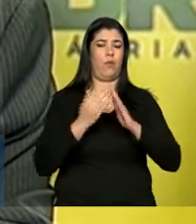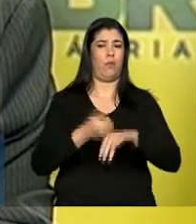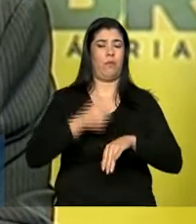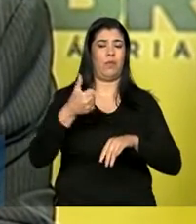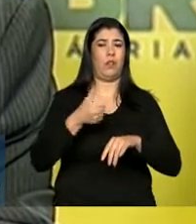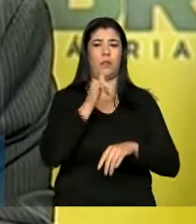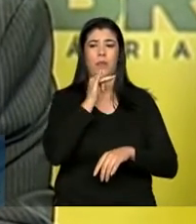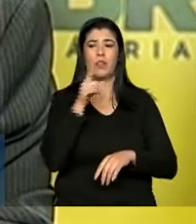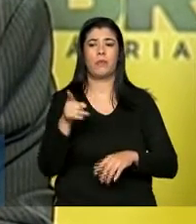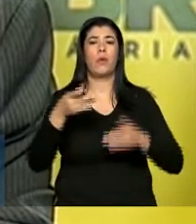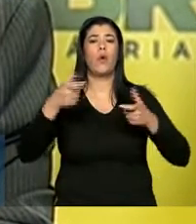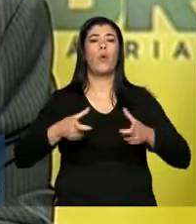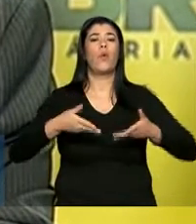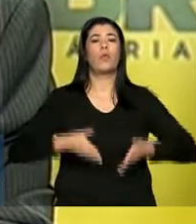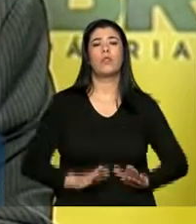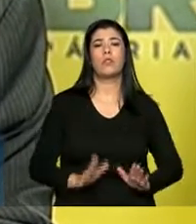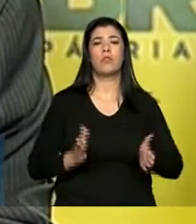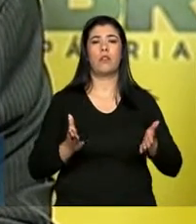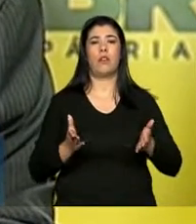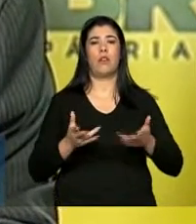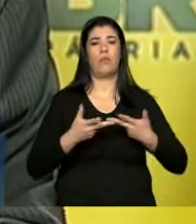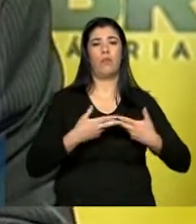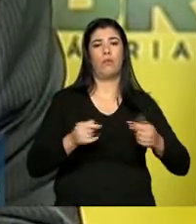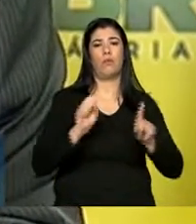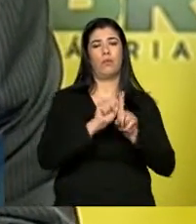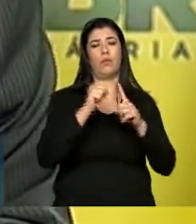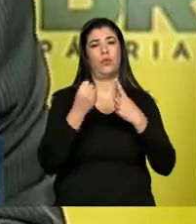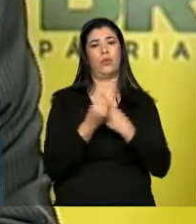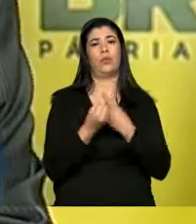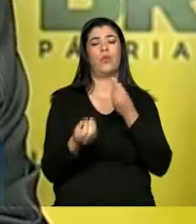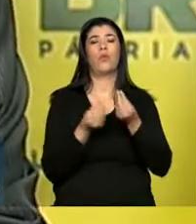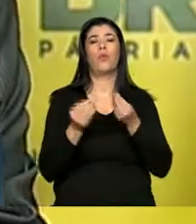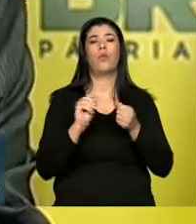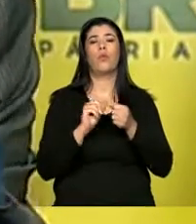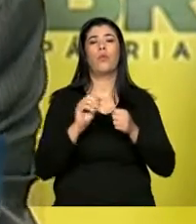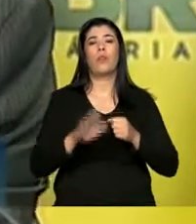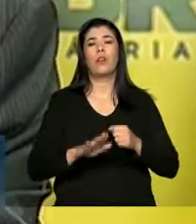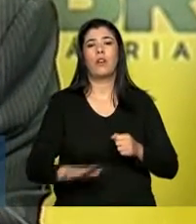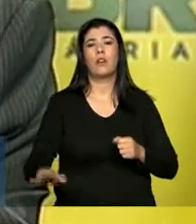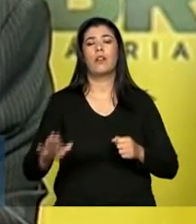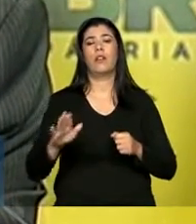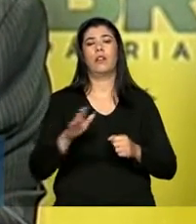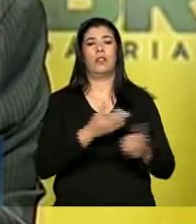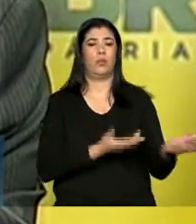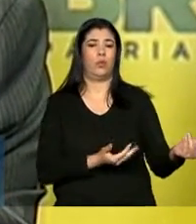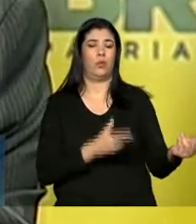simples nascimento, pela loteria da condição social em que a criança ou adolescente está,